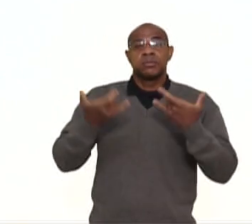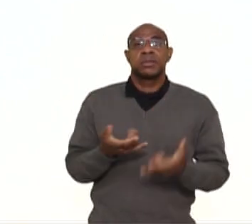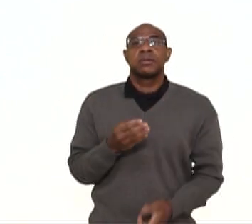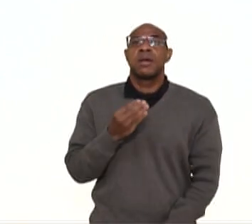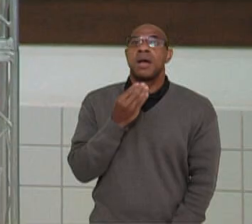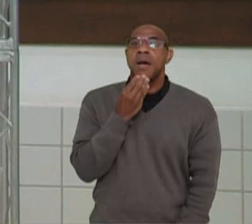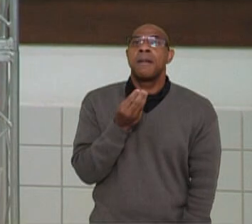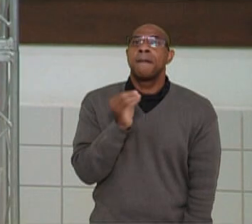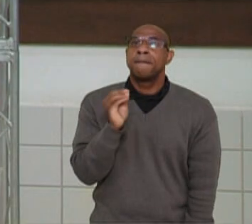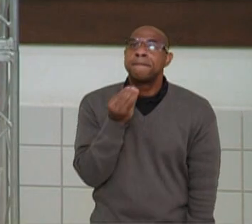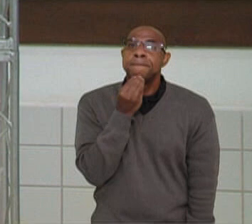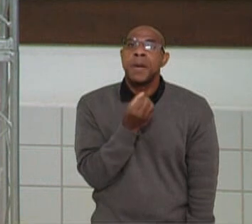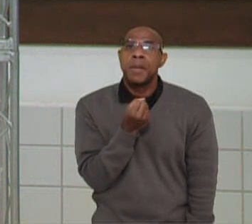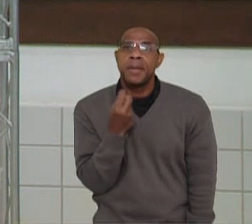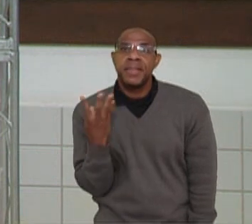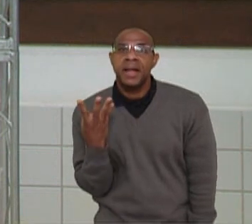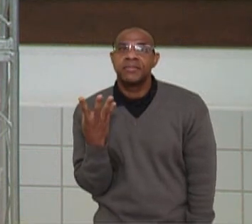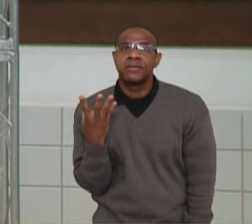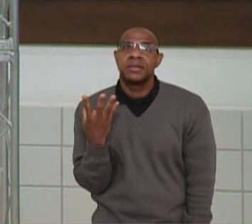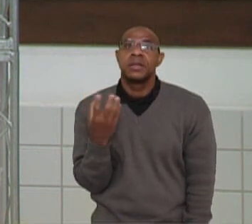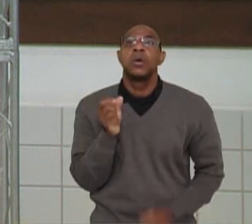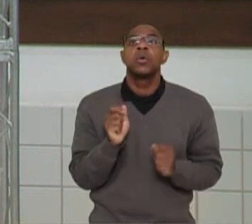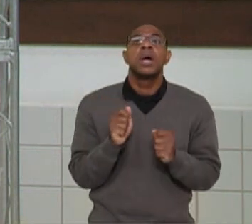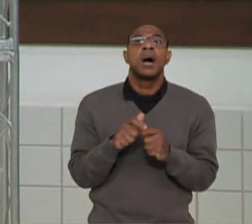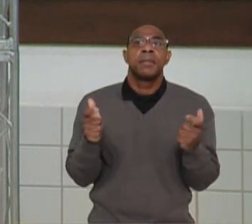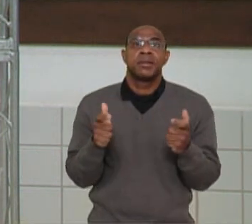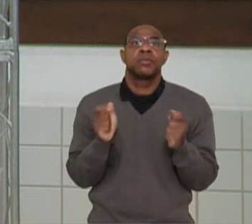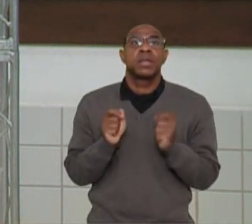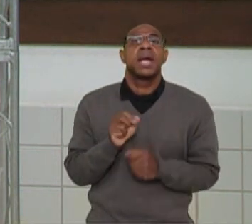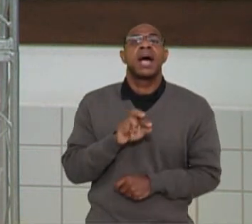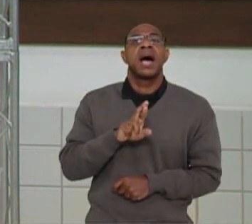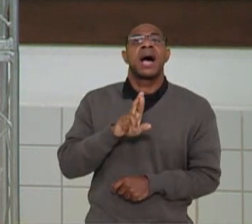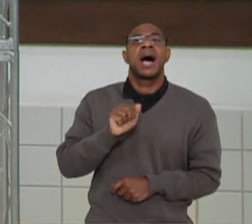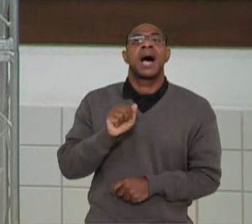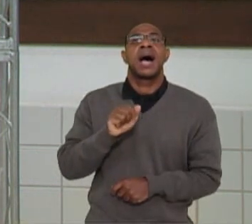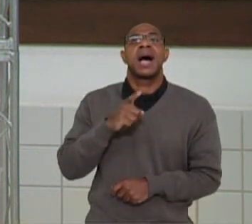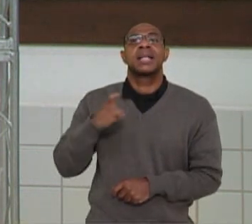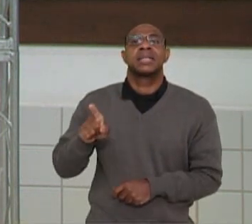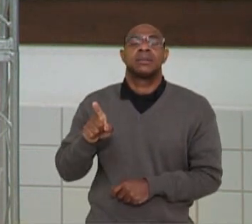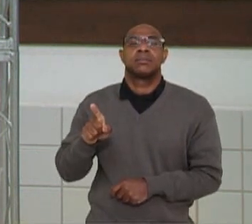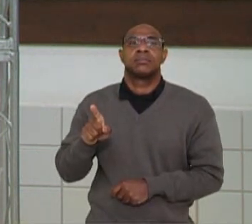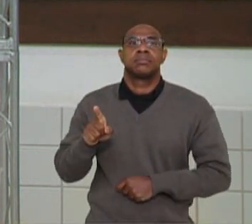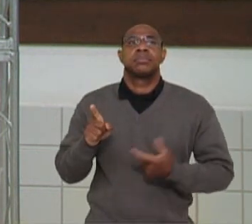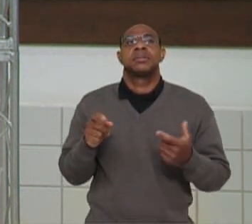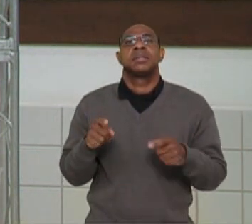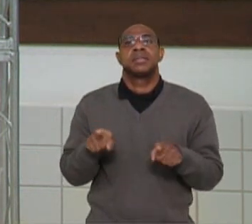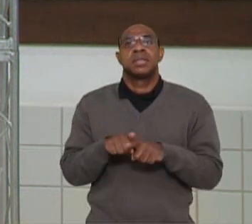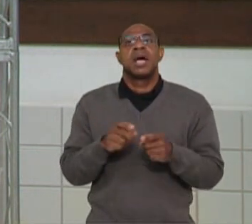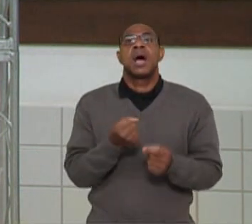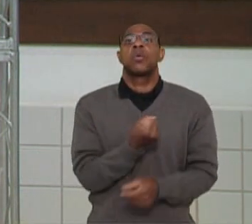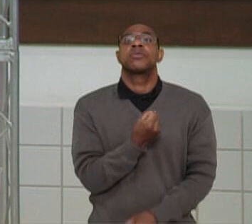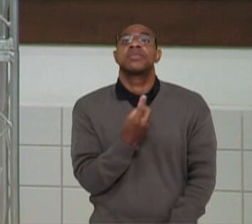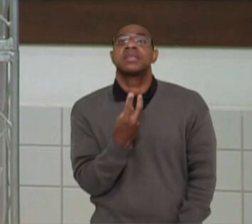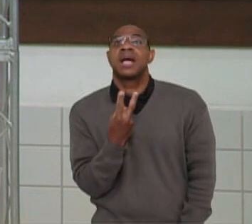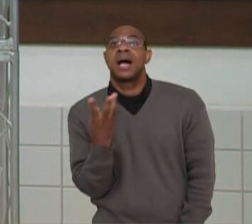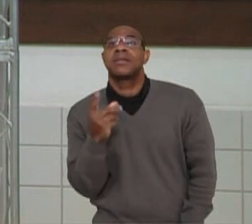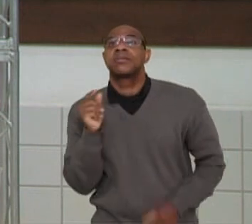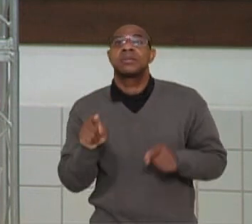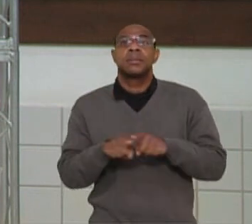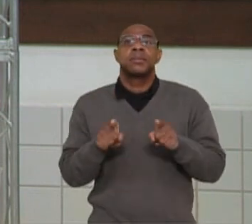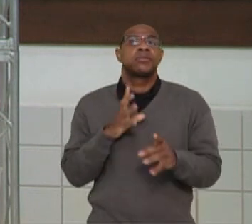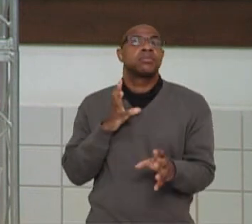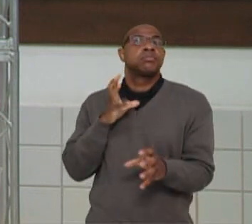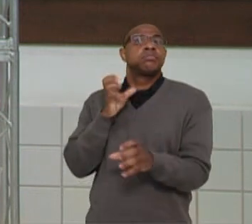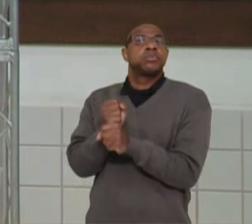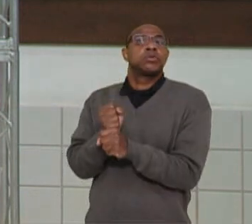a necessidade aumenta. Por quê? Porque probabilidade é a razão entre a quantidade de casos favoráveis e a quantidade total de